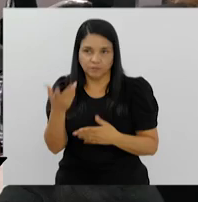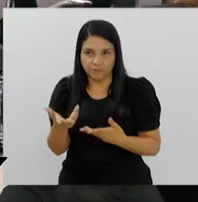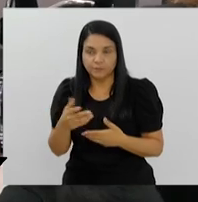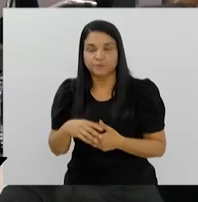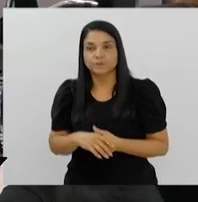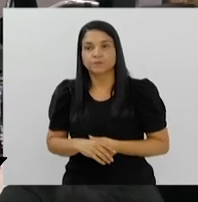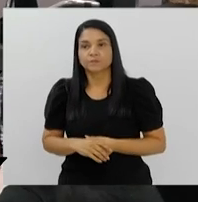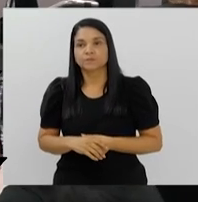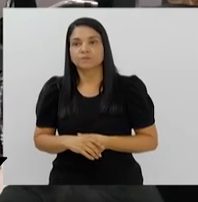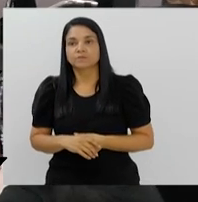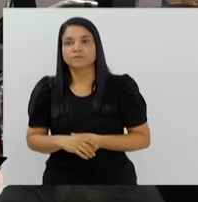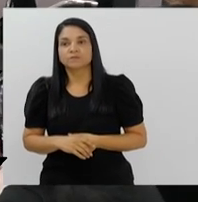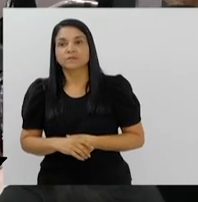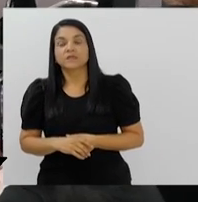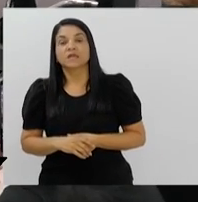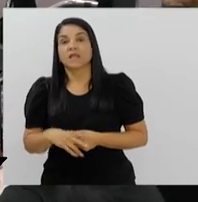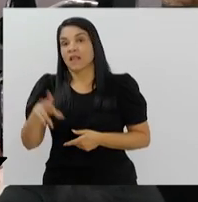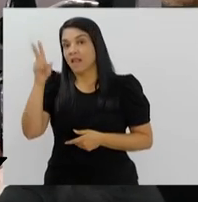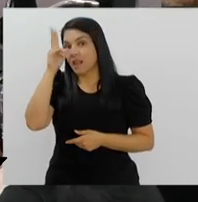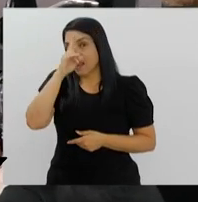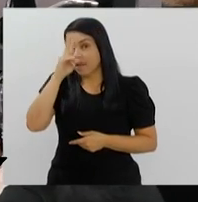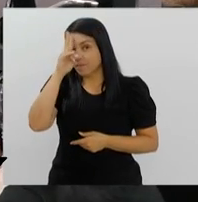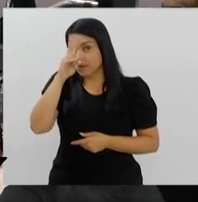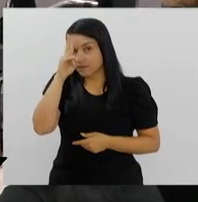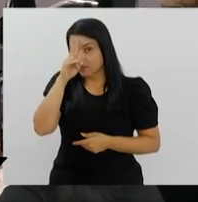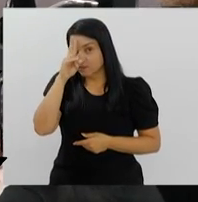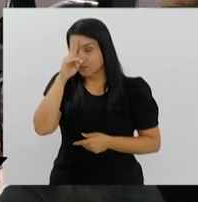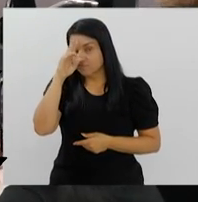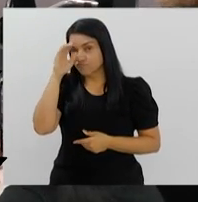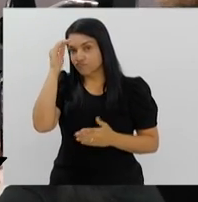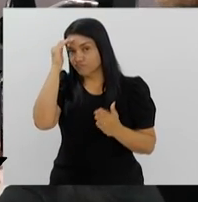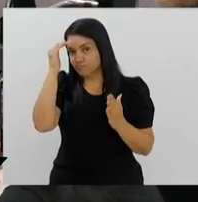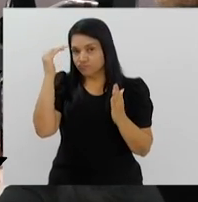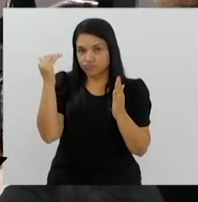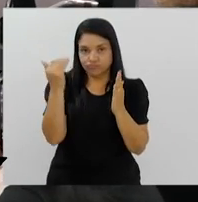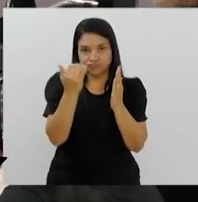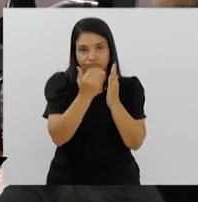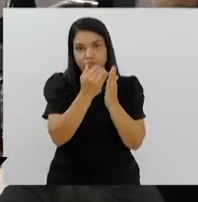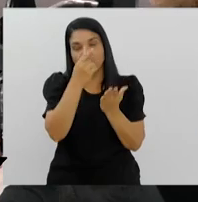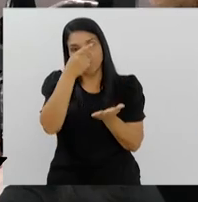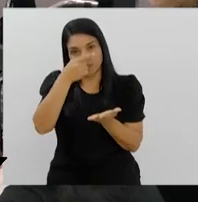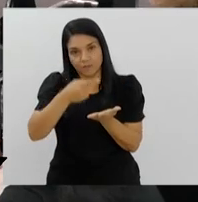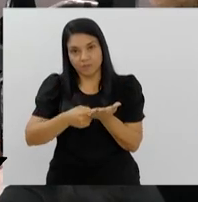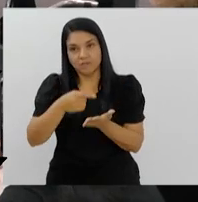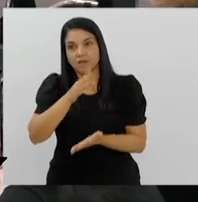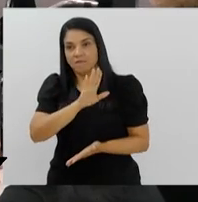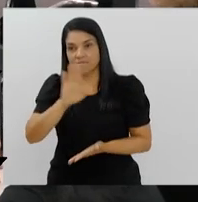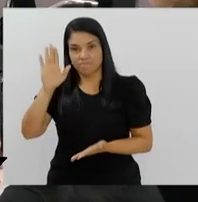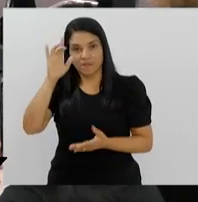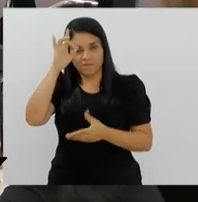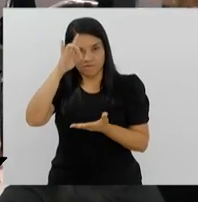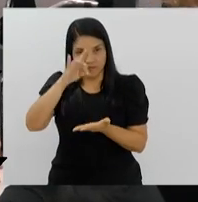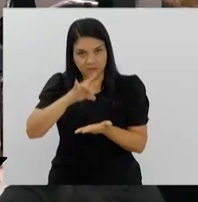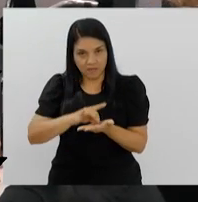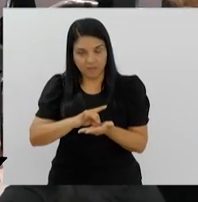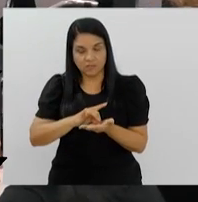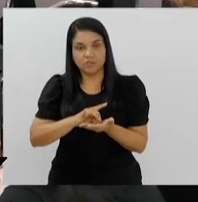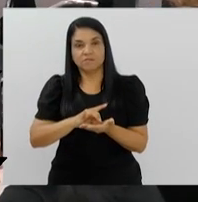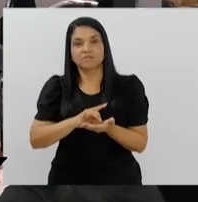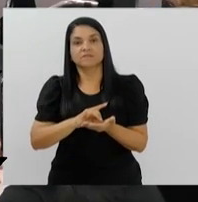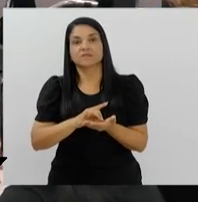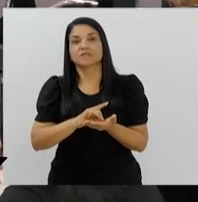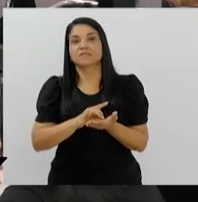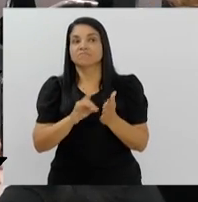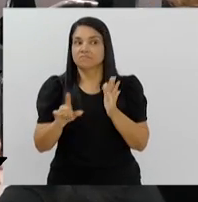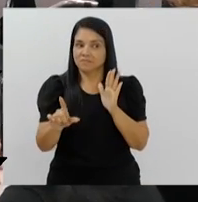lembrando o cumprimento que está o o compromisso sobre dizer a verdade Segundo código penal muito bem por favor